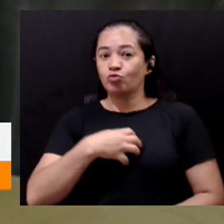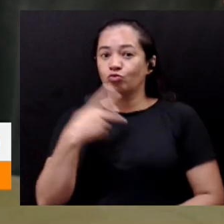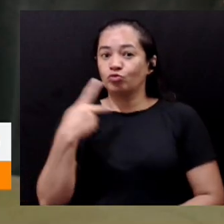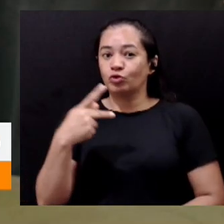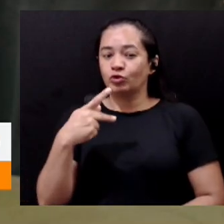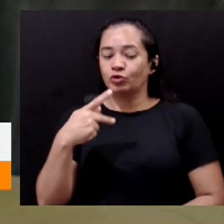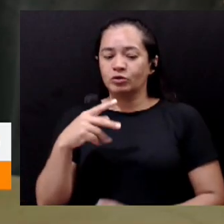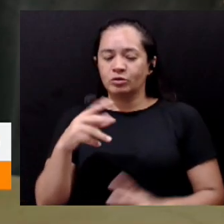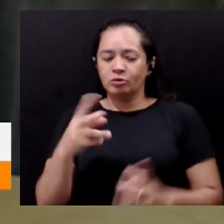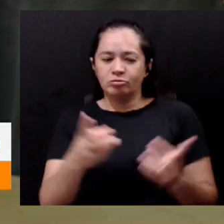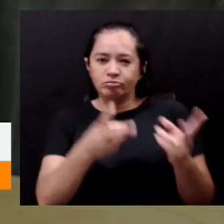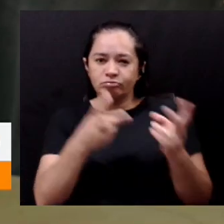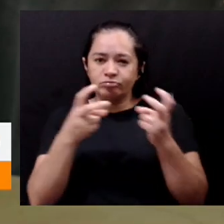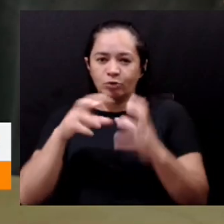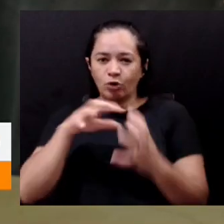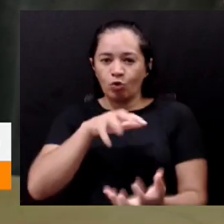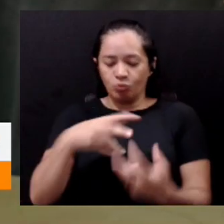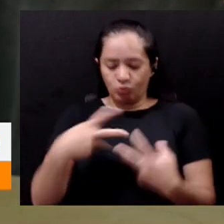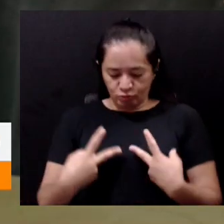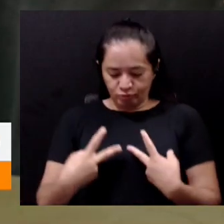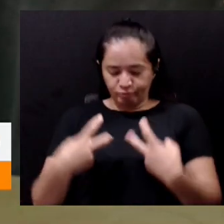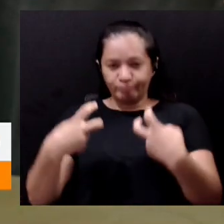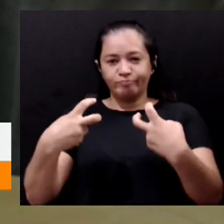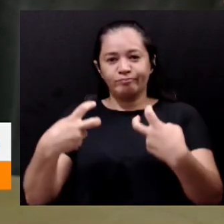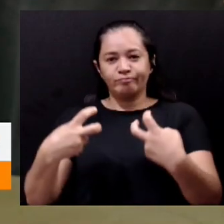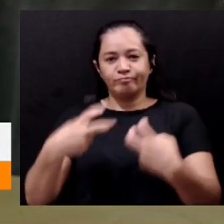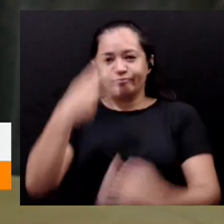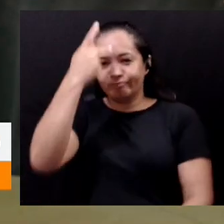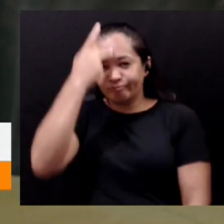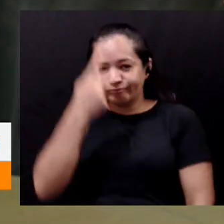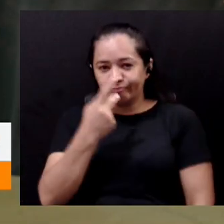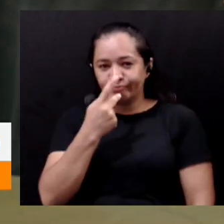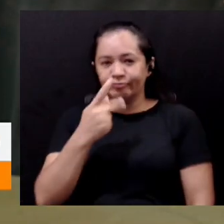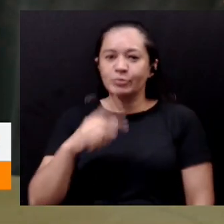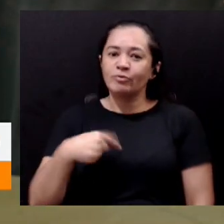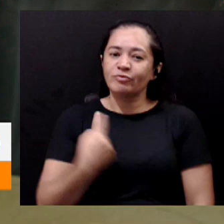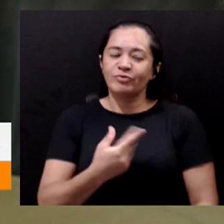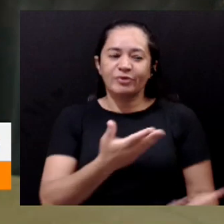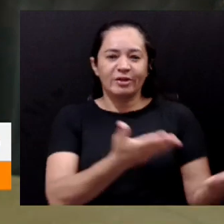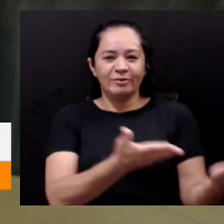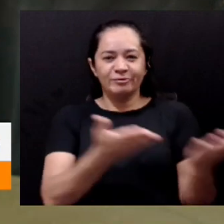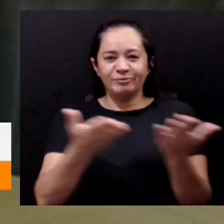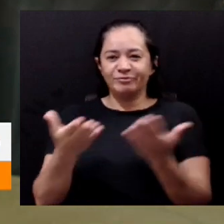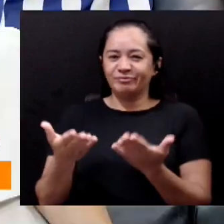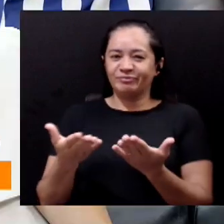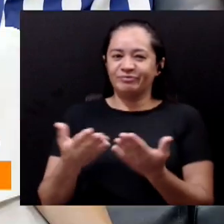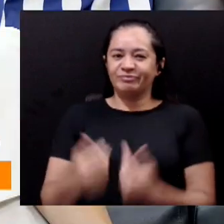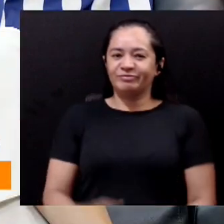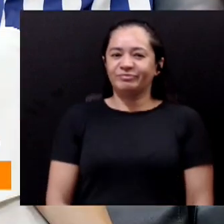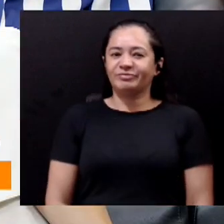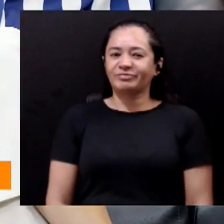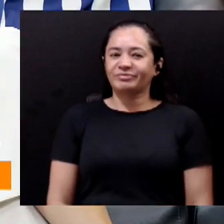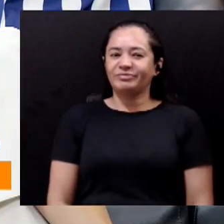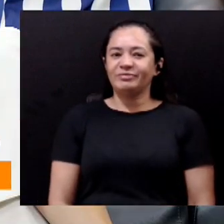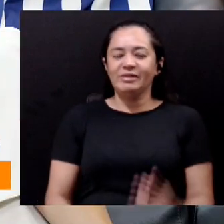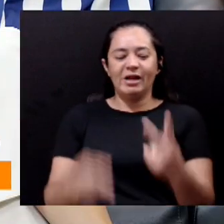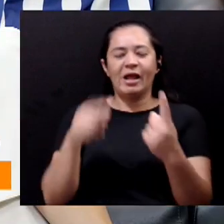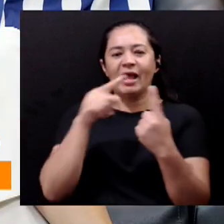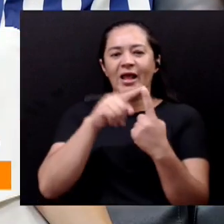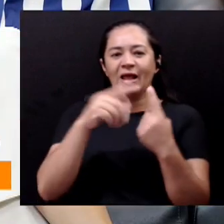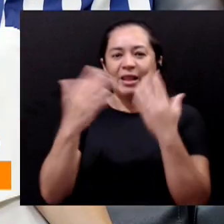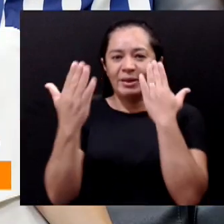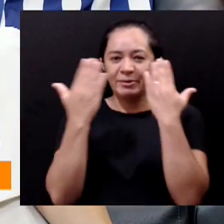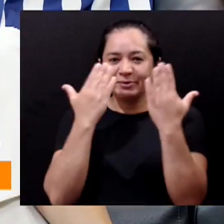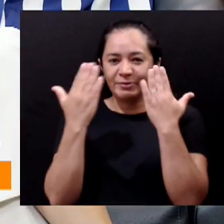si mesmo. Já estamos recebendo aqui nos estúdios os nossos convidados. A gente dá as boas-vindas à psicóloga, doutora em